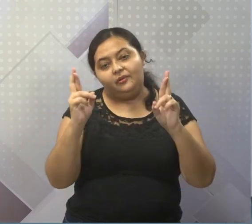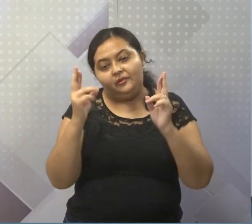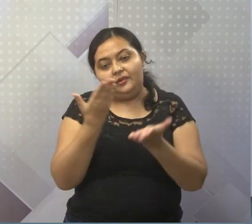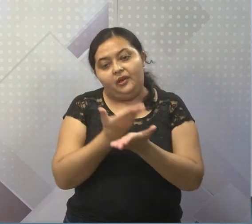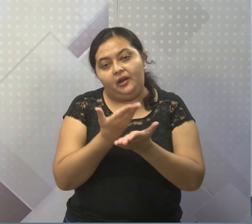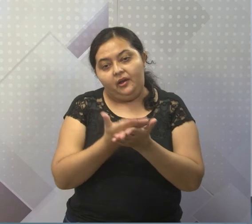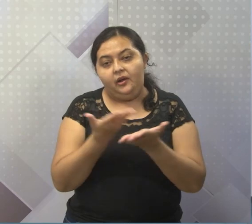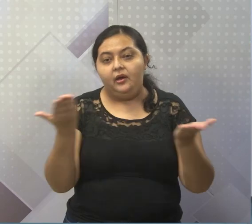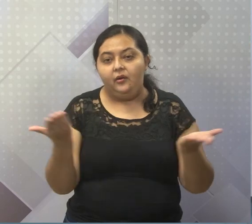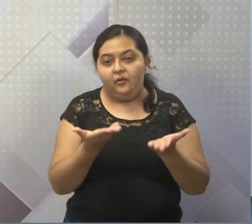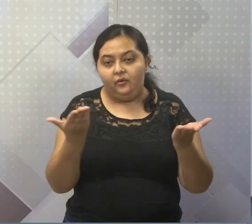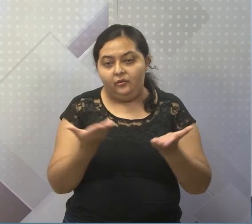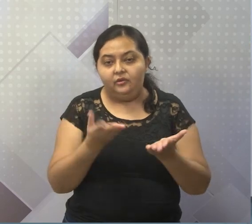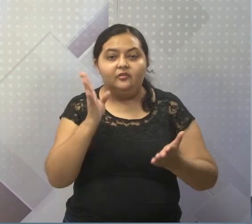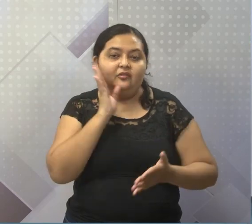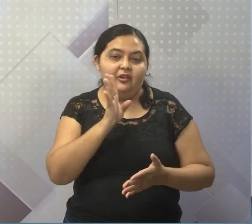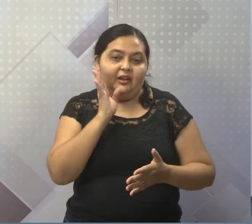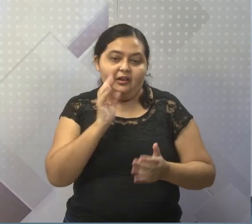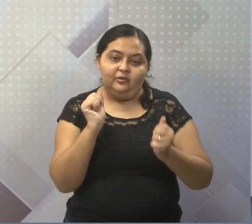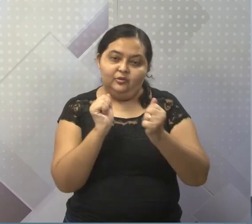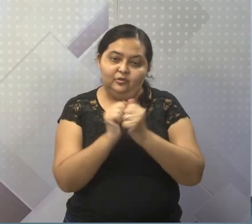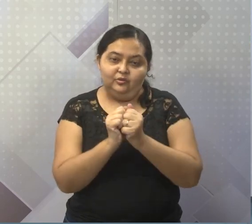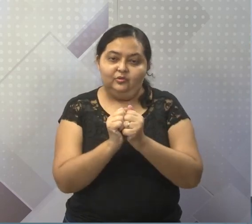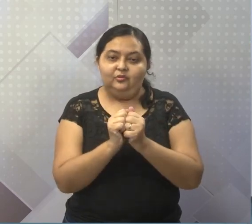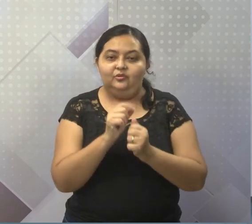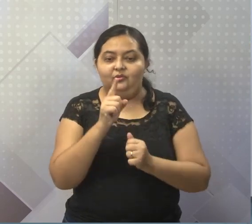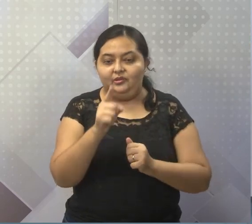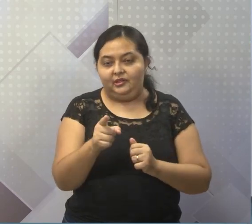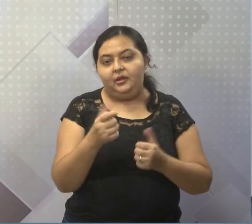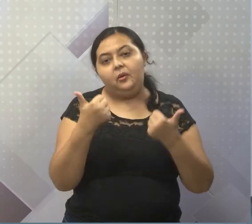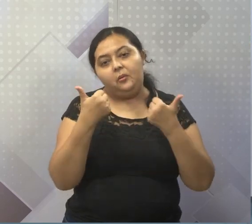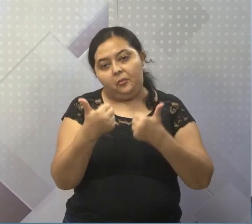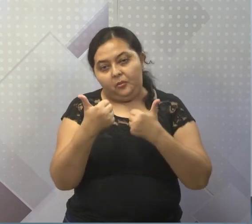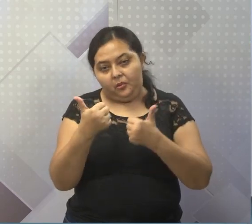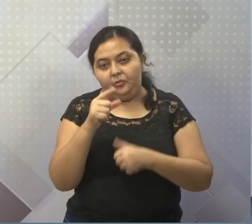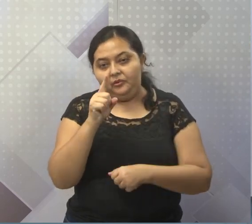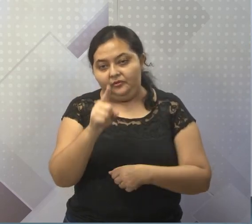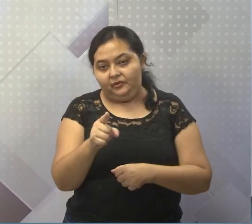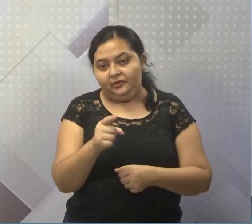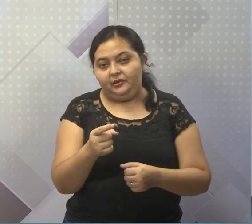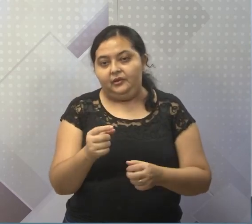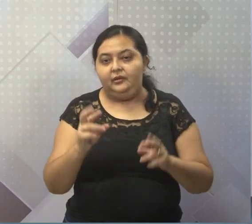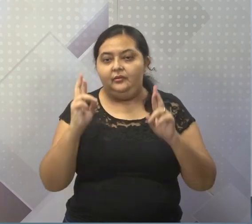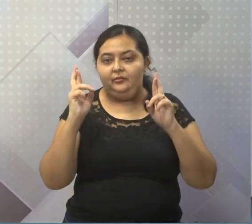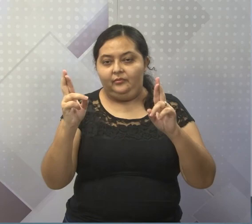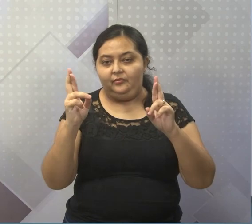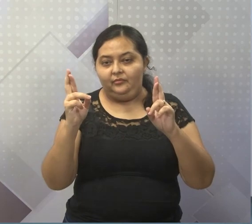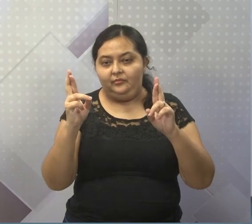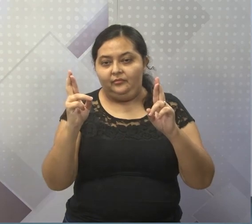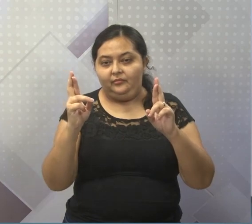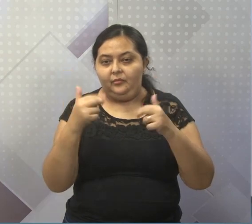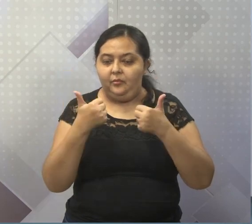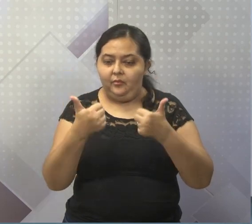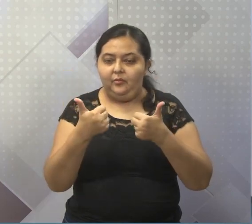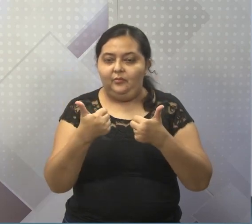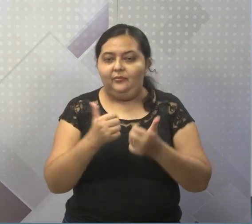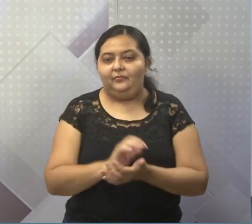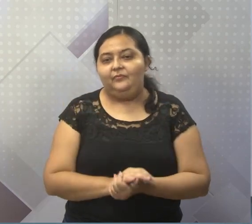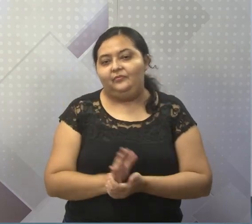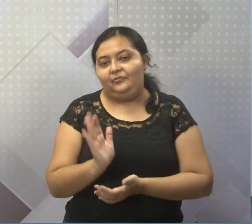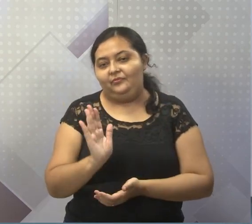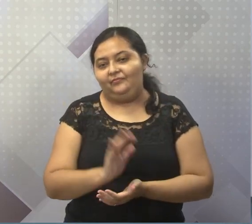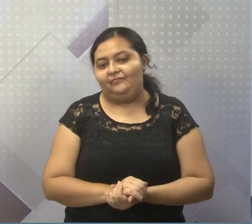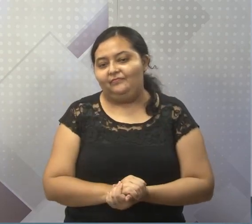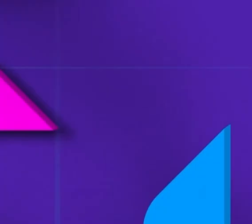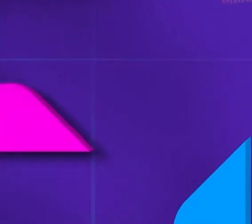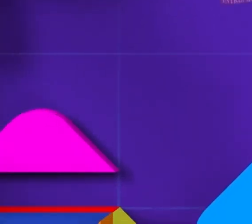gostado da aula de hoje foi muito bastante estar com vocês aqui hoje tudo de bom para vocês e boa sorte tchau tchau tchau